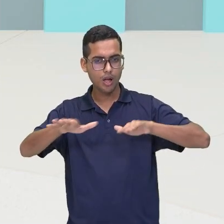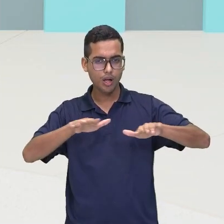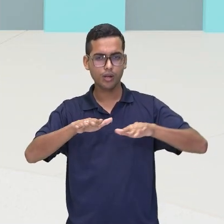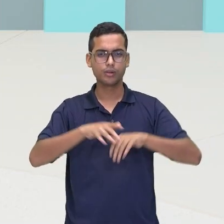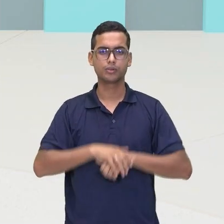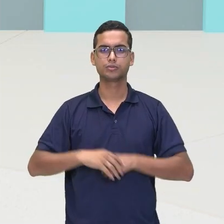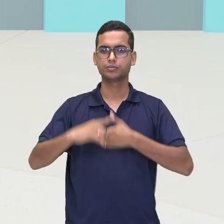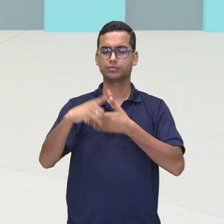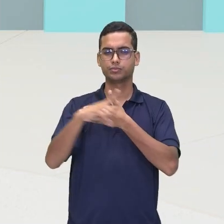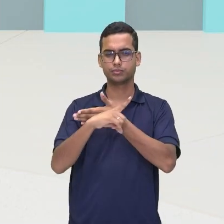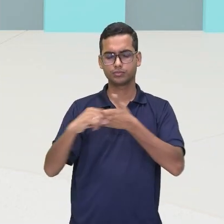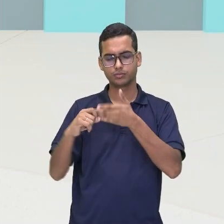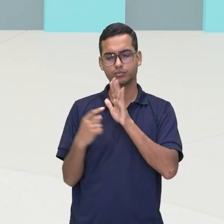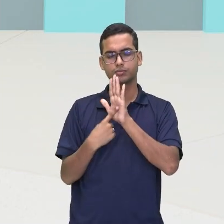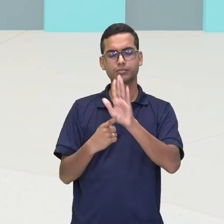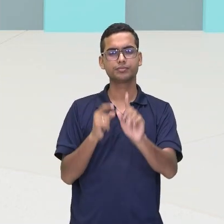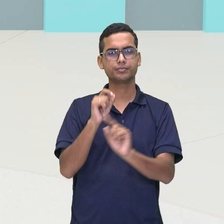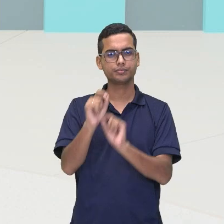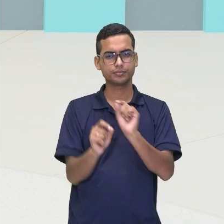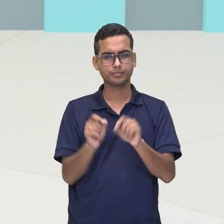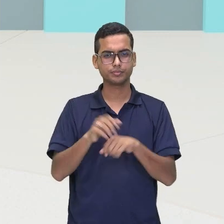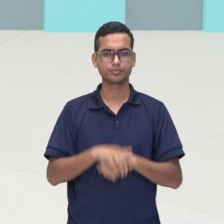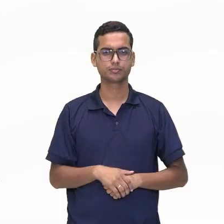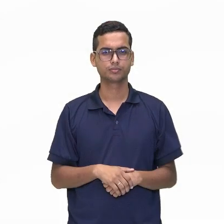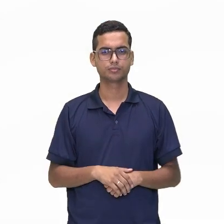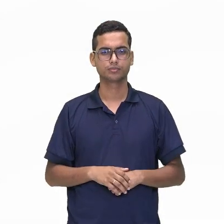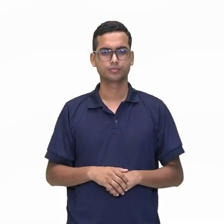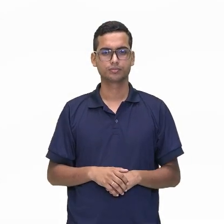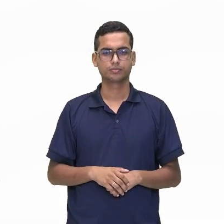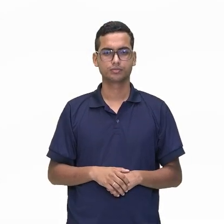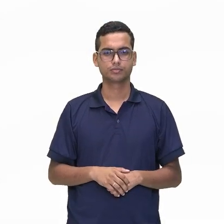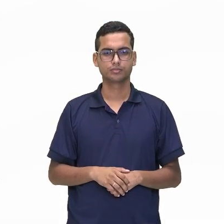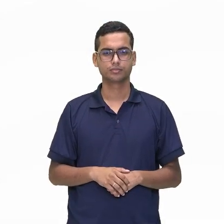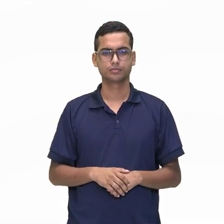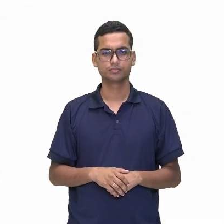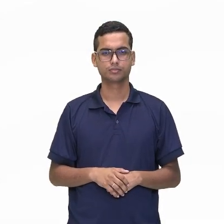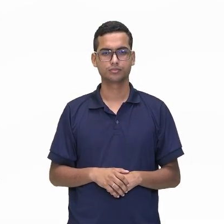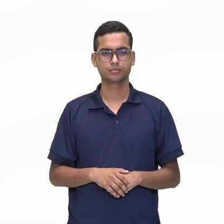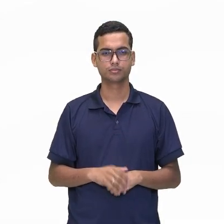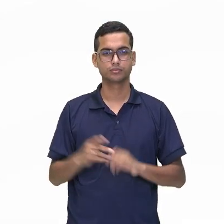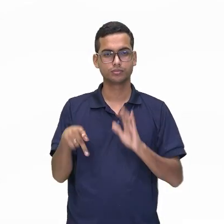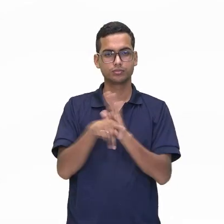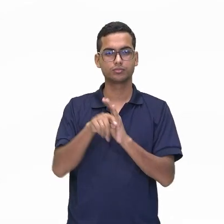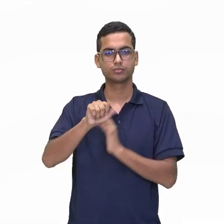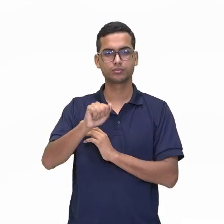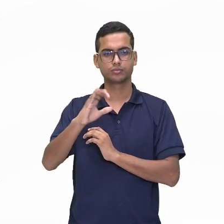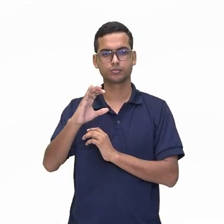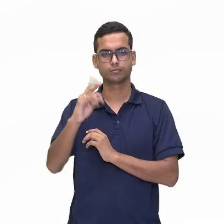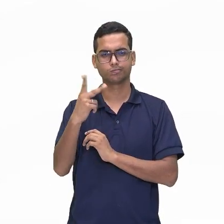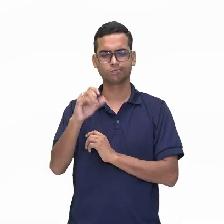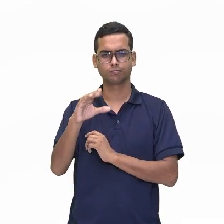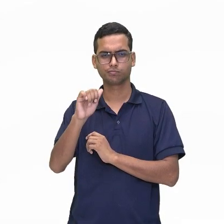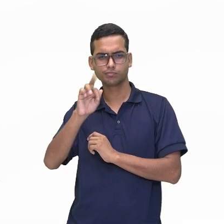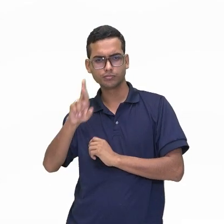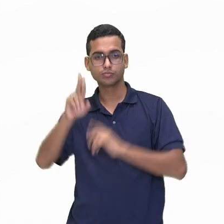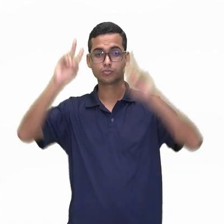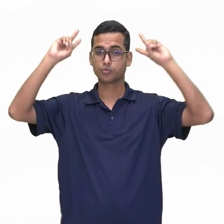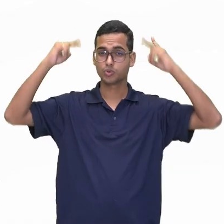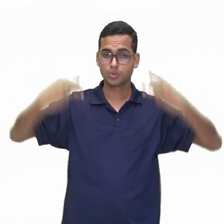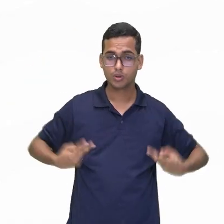Achal, nos traz aqui, a questão do homem que começa a dançar muito antes de qualquer arte de saber falar, ele